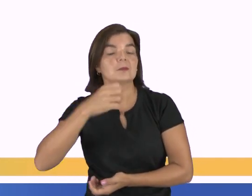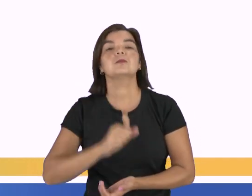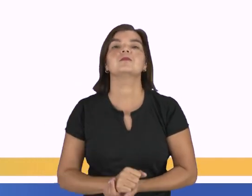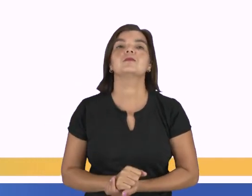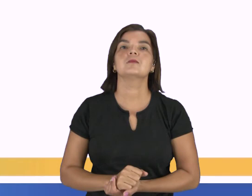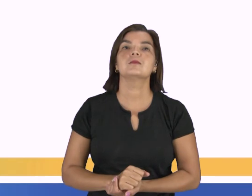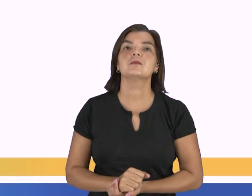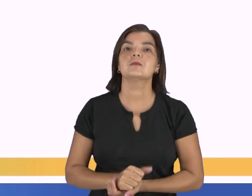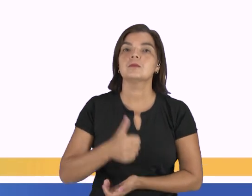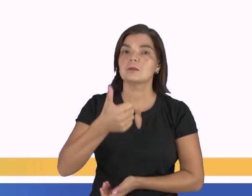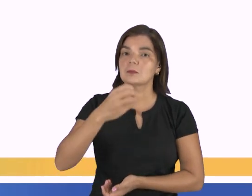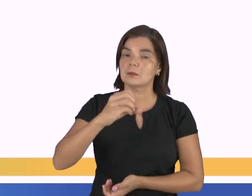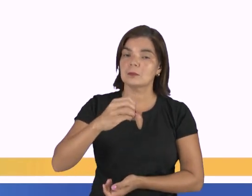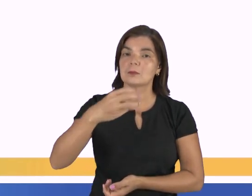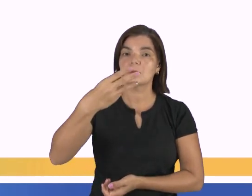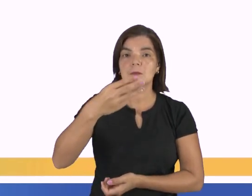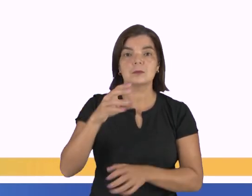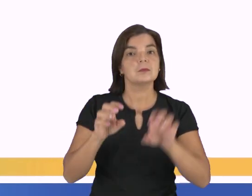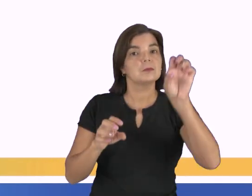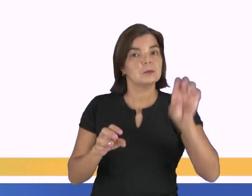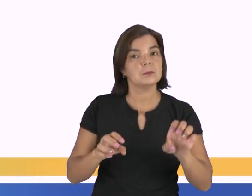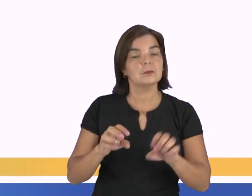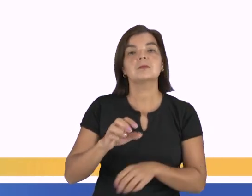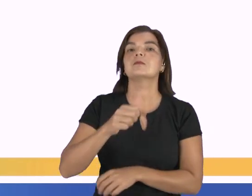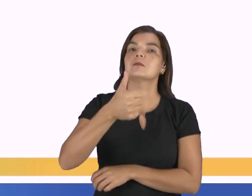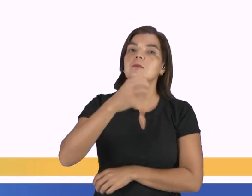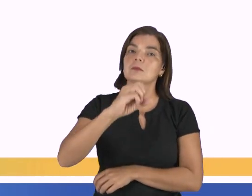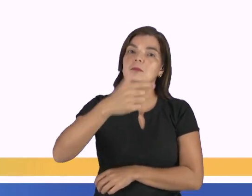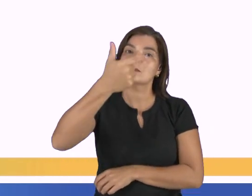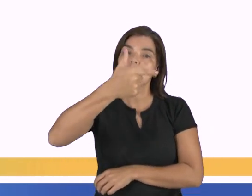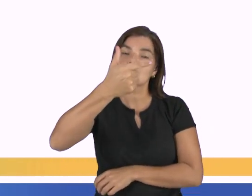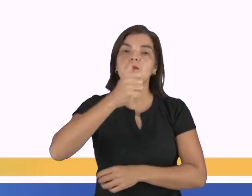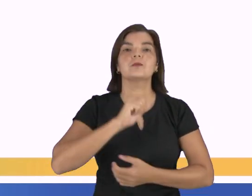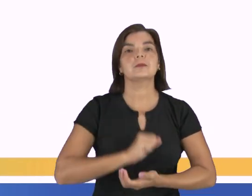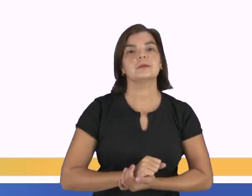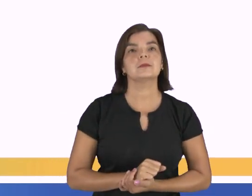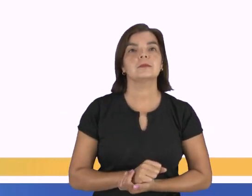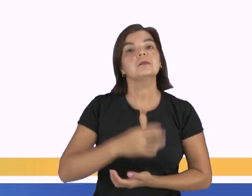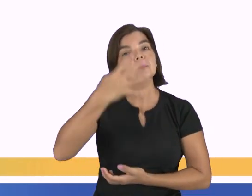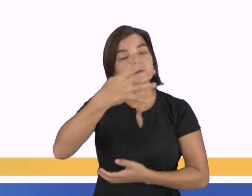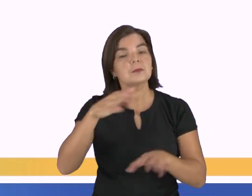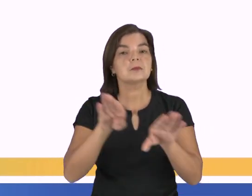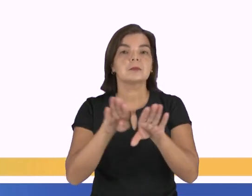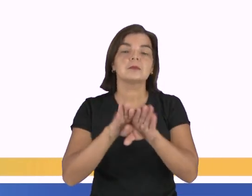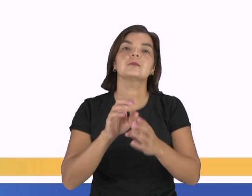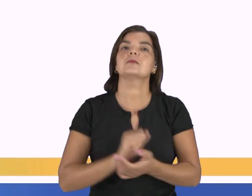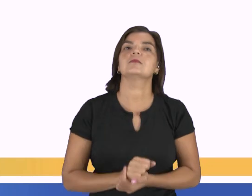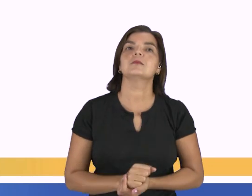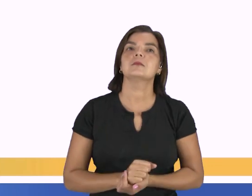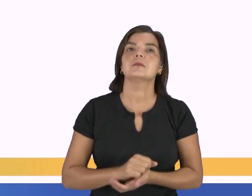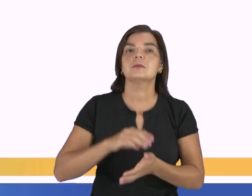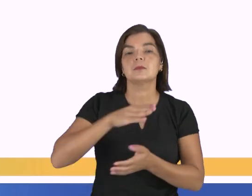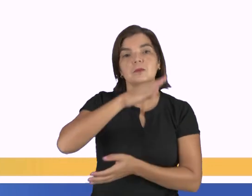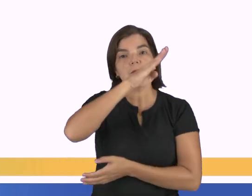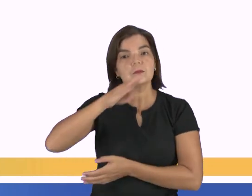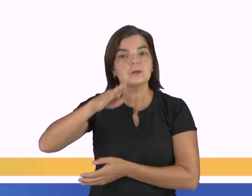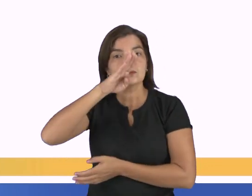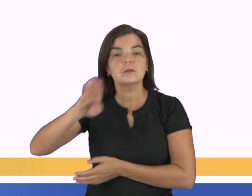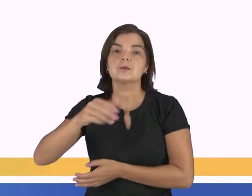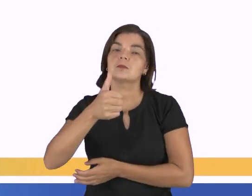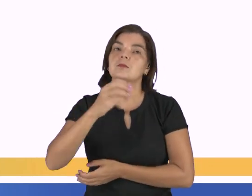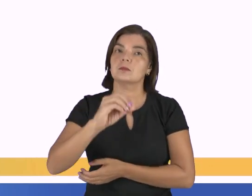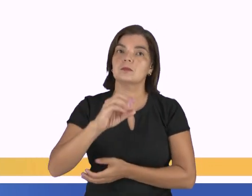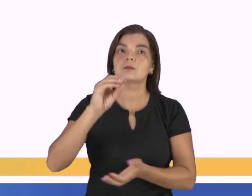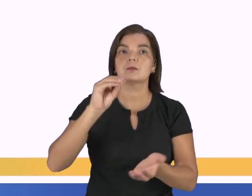esse 10, no caso, ele iria para a esquerda. Então, o 10 ao cubo ficaria 10 à quarta também. Corta esses 10, aí